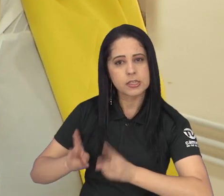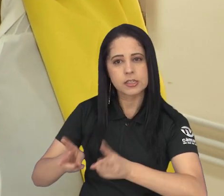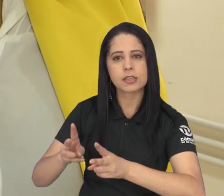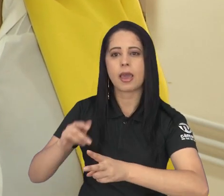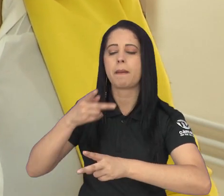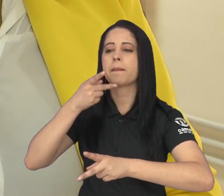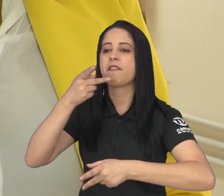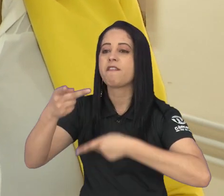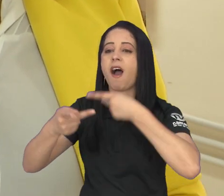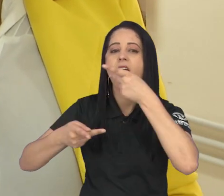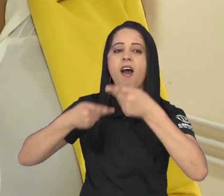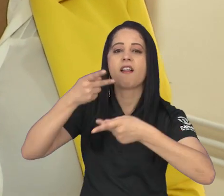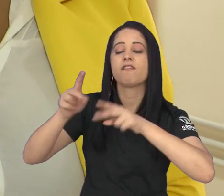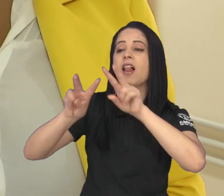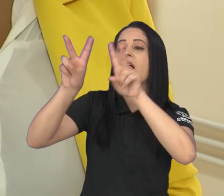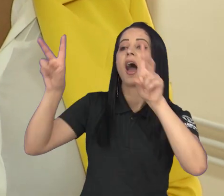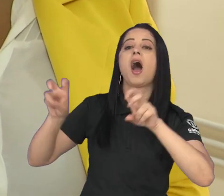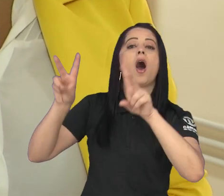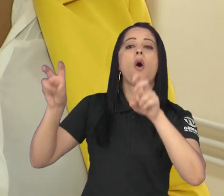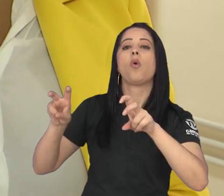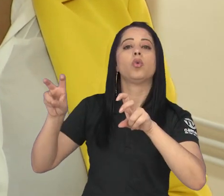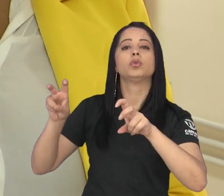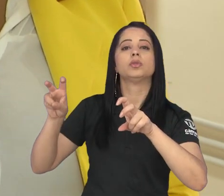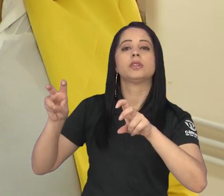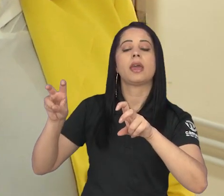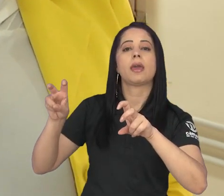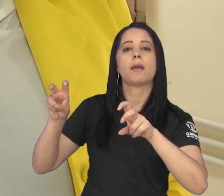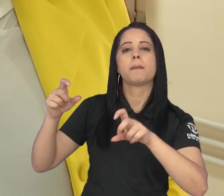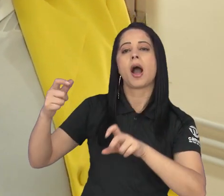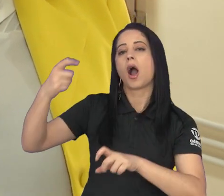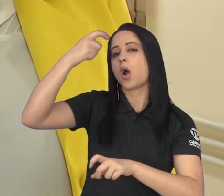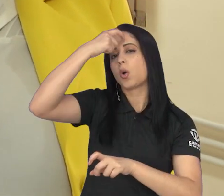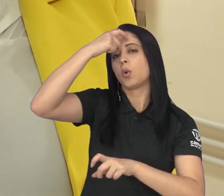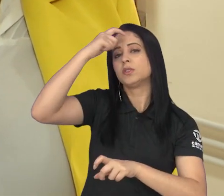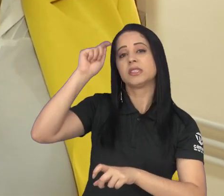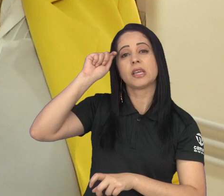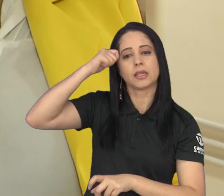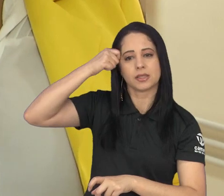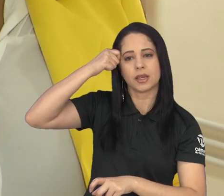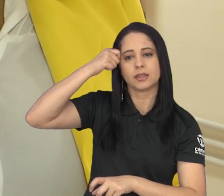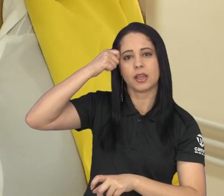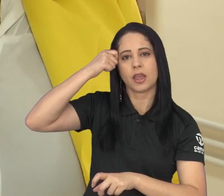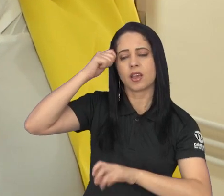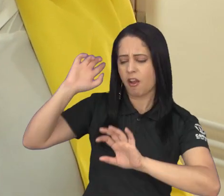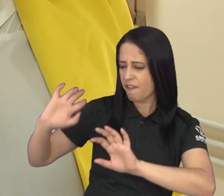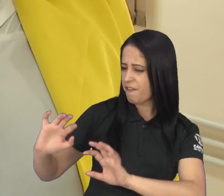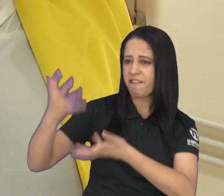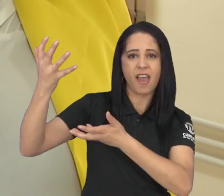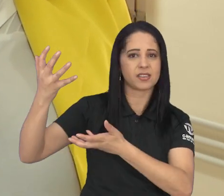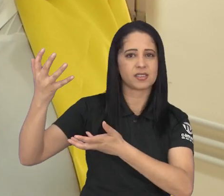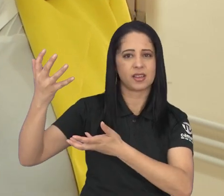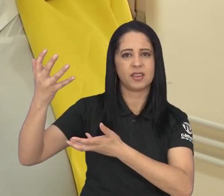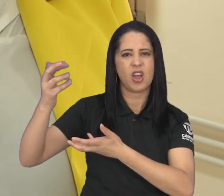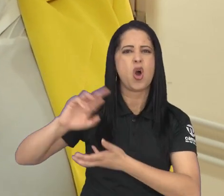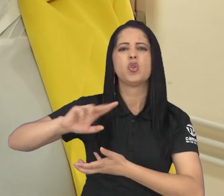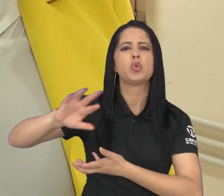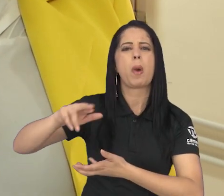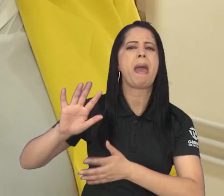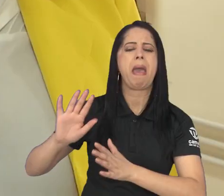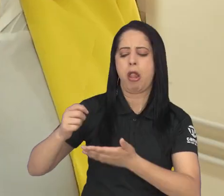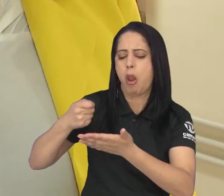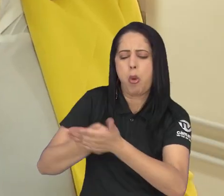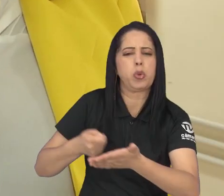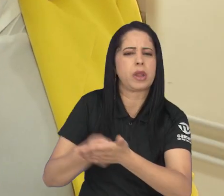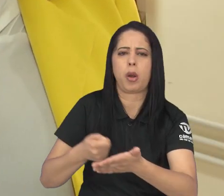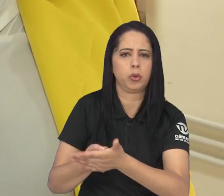cotidianamente a gente está muito próximo de ter o dia 20 de novembro como um dia de celebração e não mais apenas um dia de luta